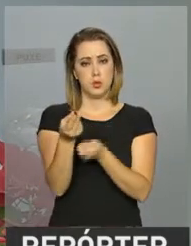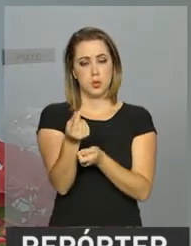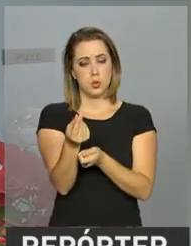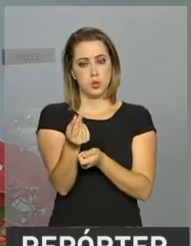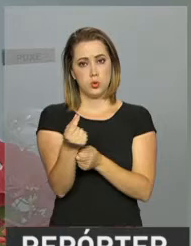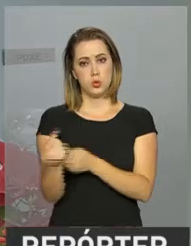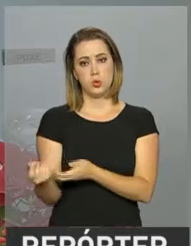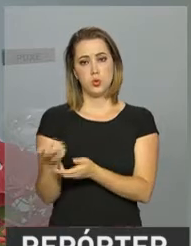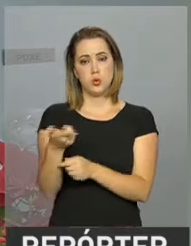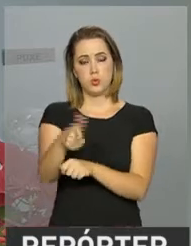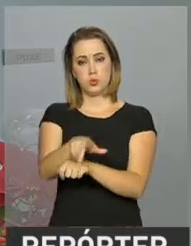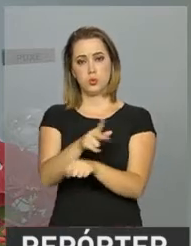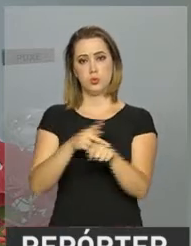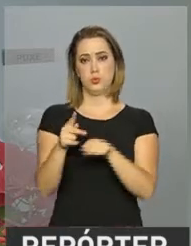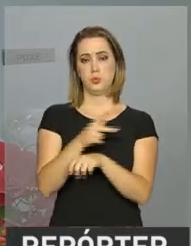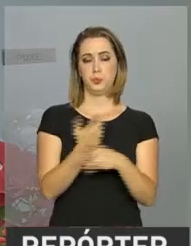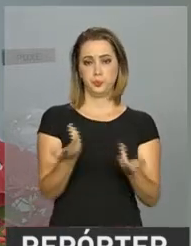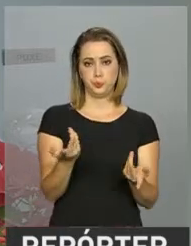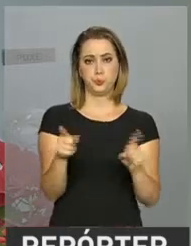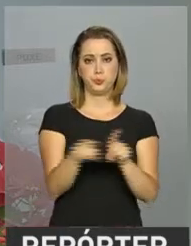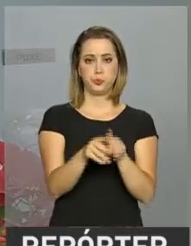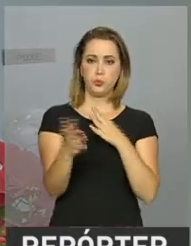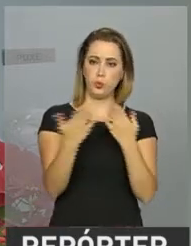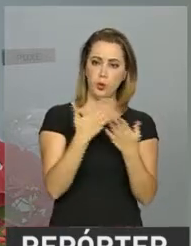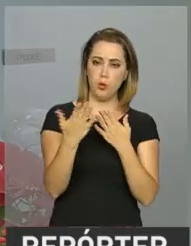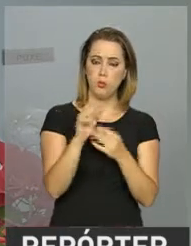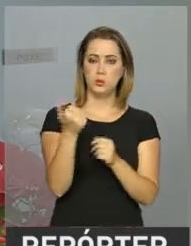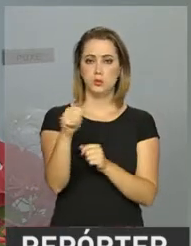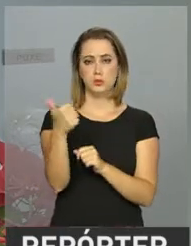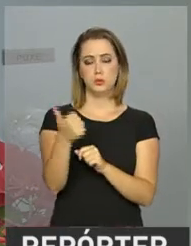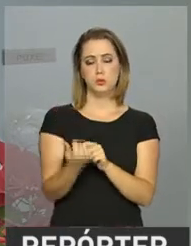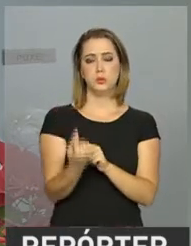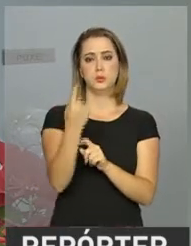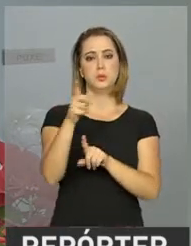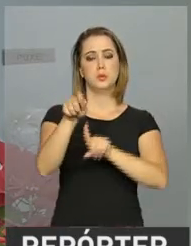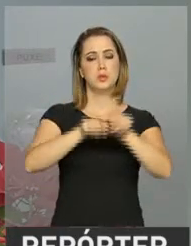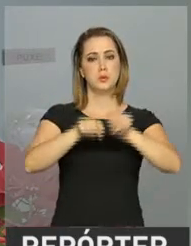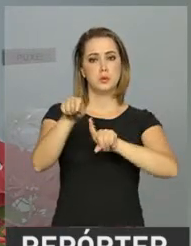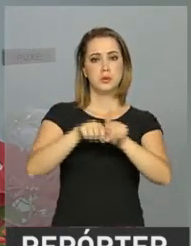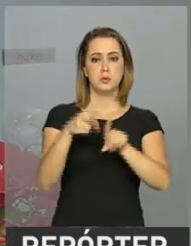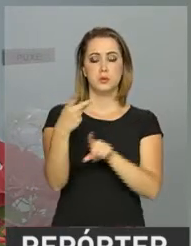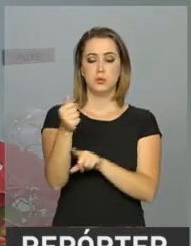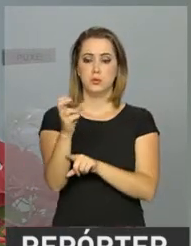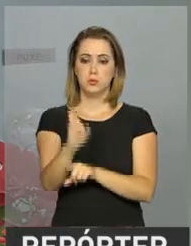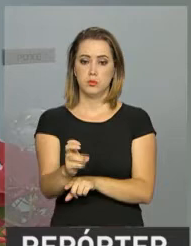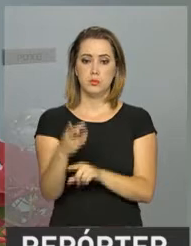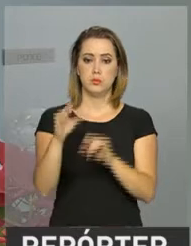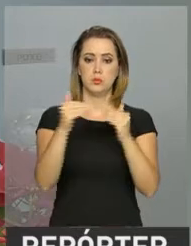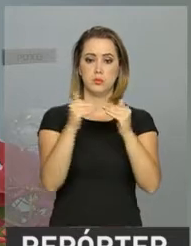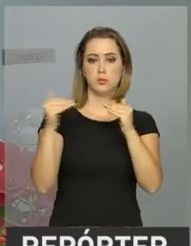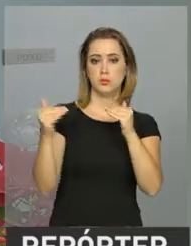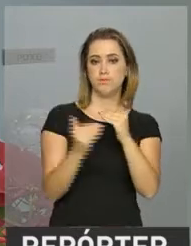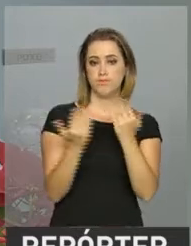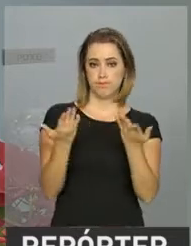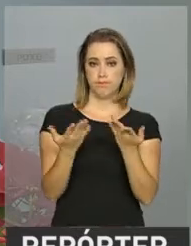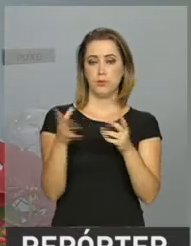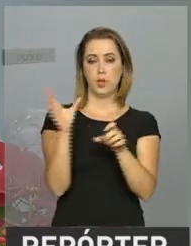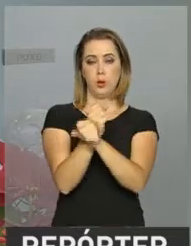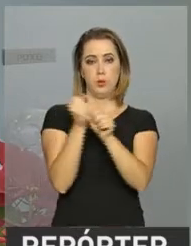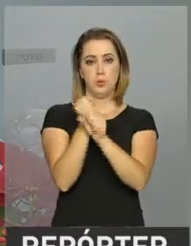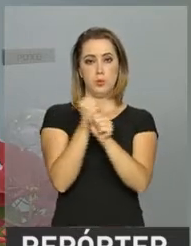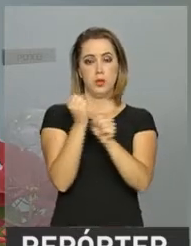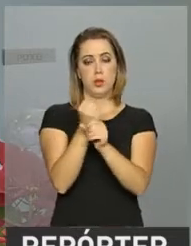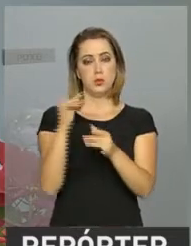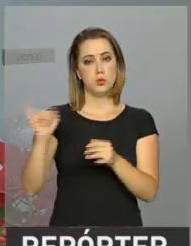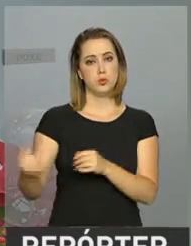na comparação com os 11 primeiros meses de 2011 a arrecadação segue em queda no acumulado de janeiro a outubro deste ano